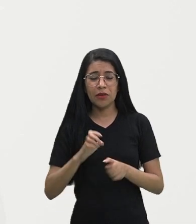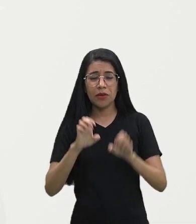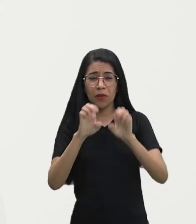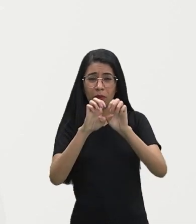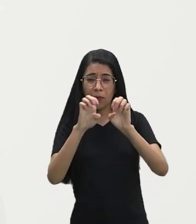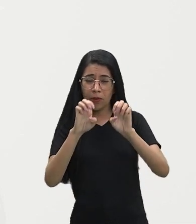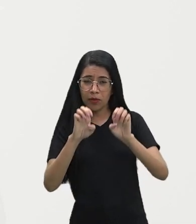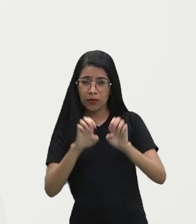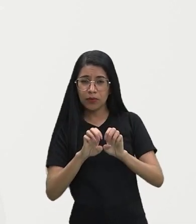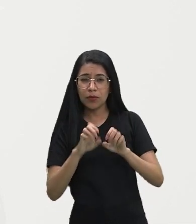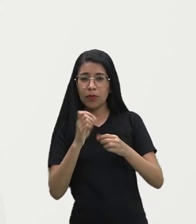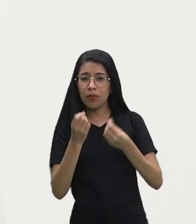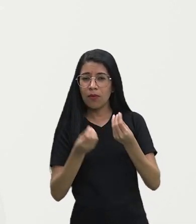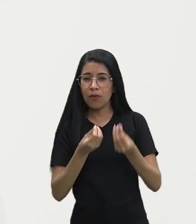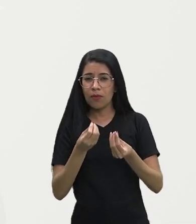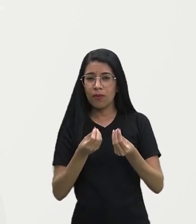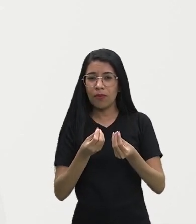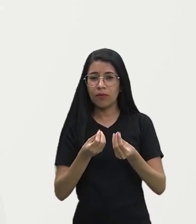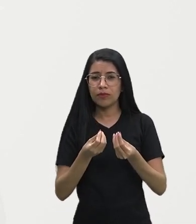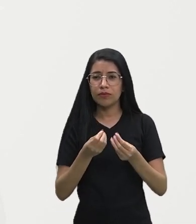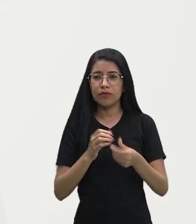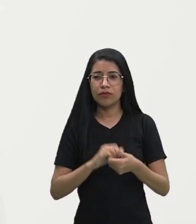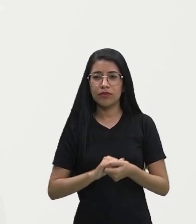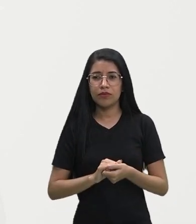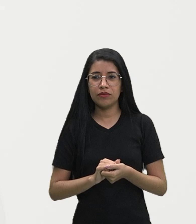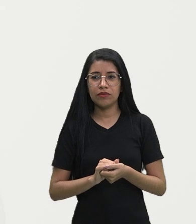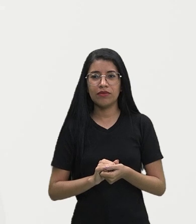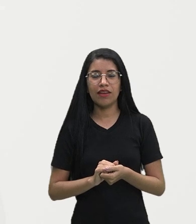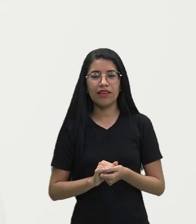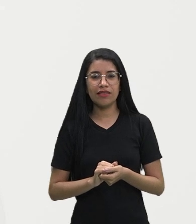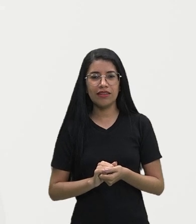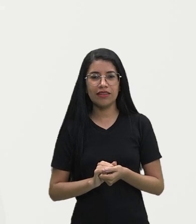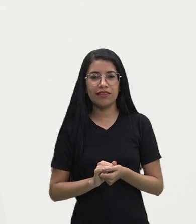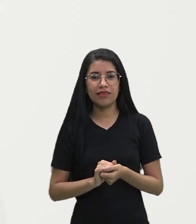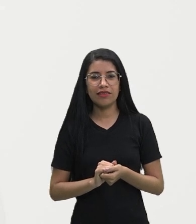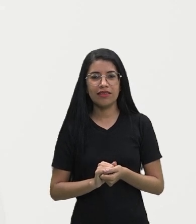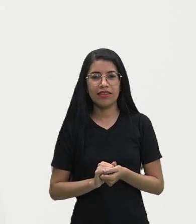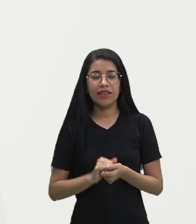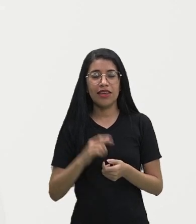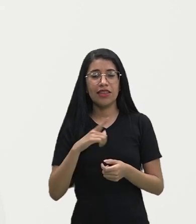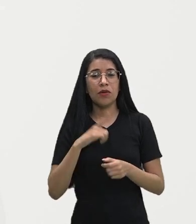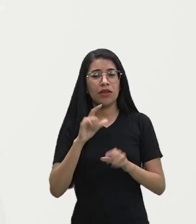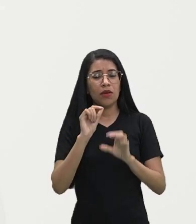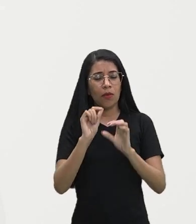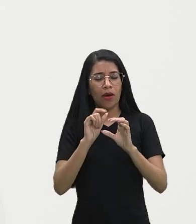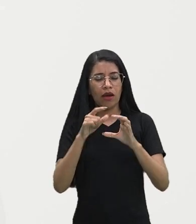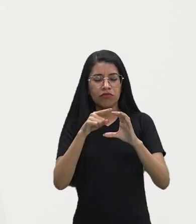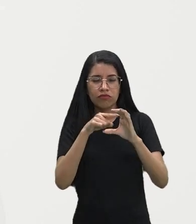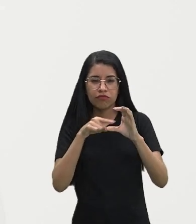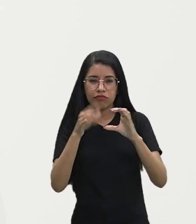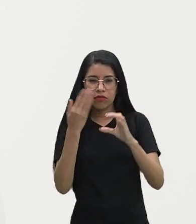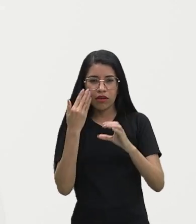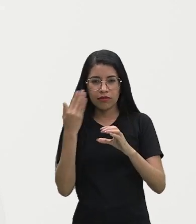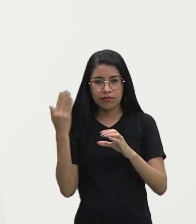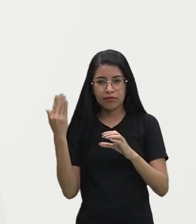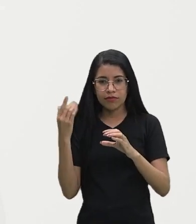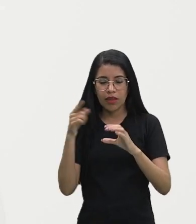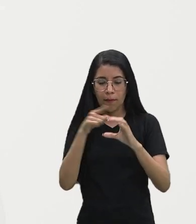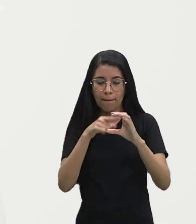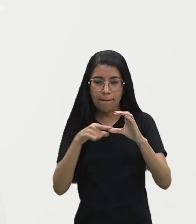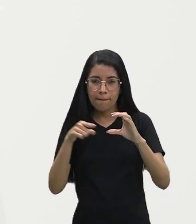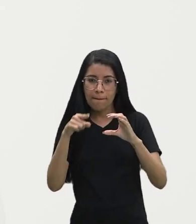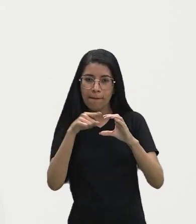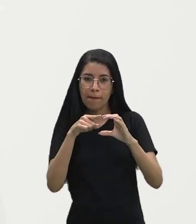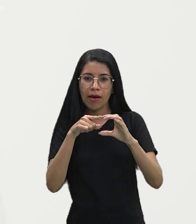estrutura que vai circundar essa célula aqui, ó. No caso, a gente vai ter parede celular e